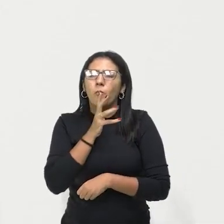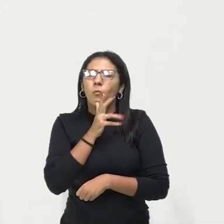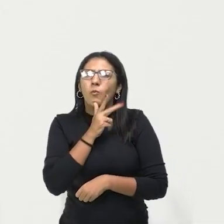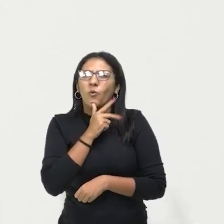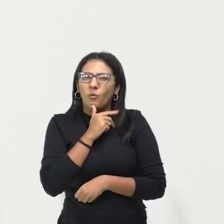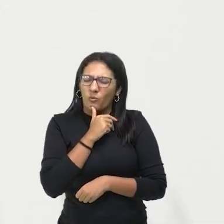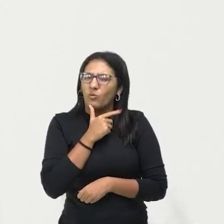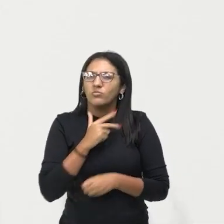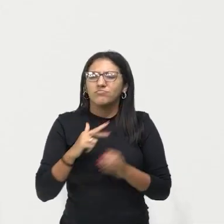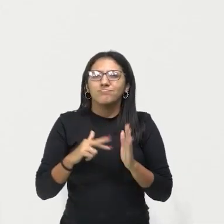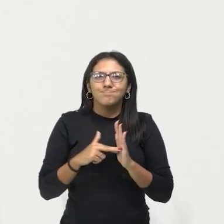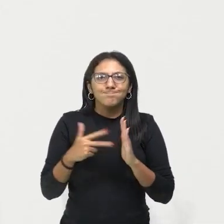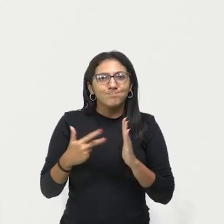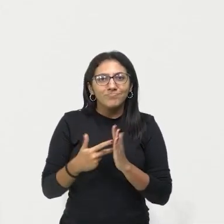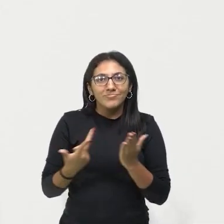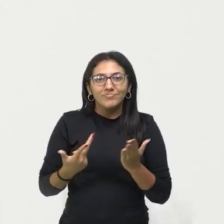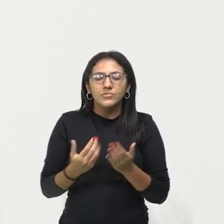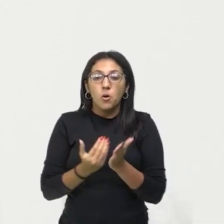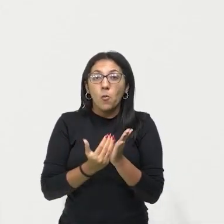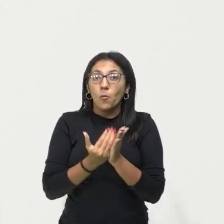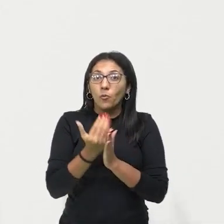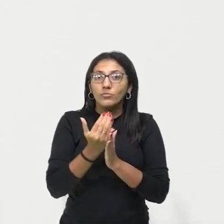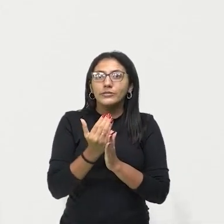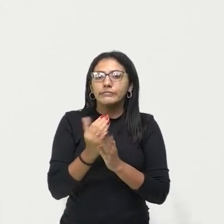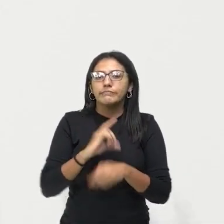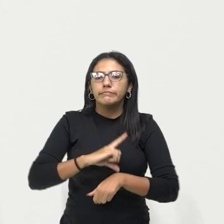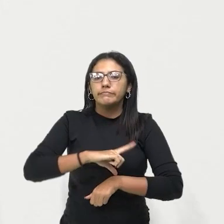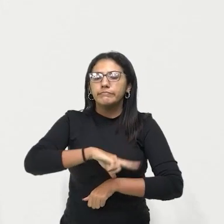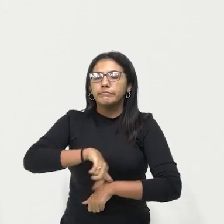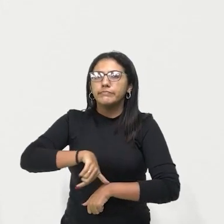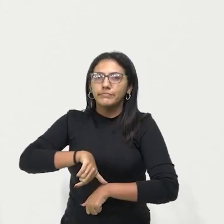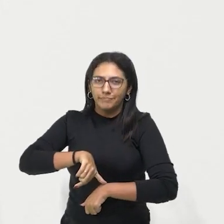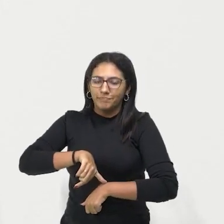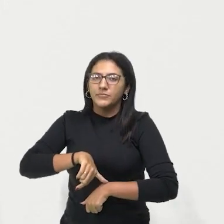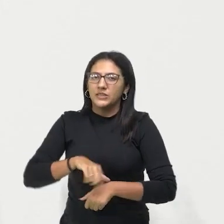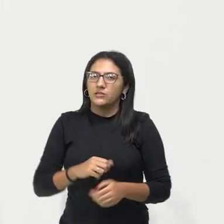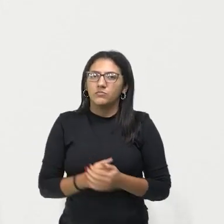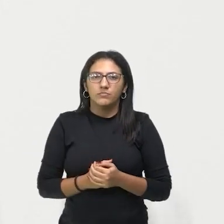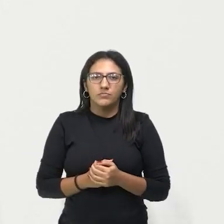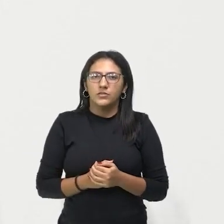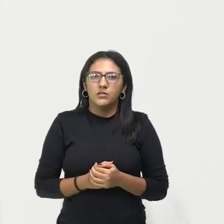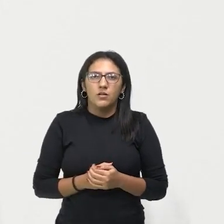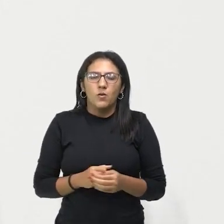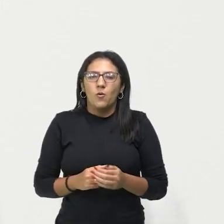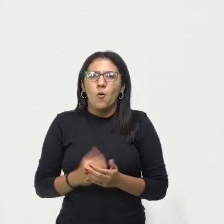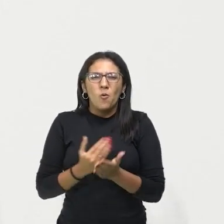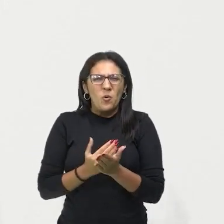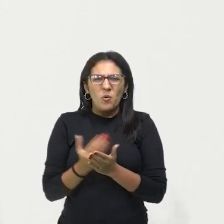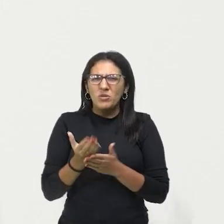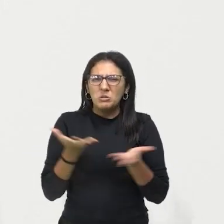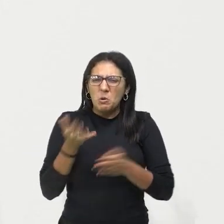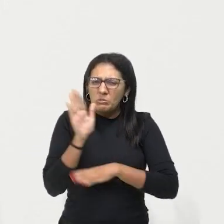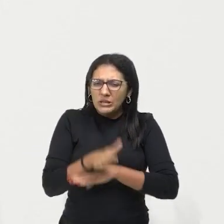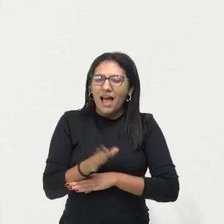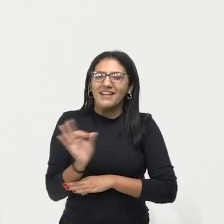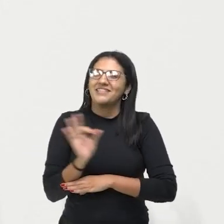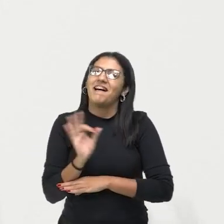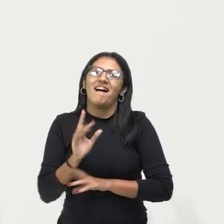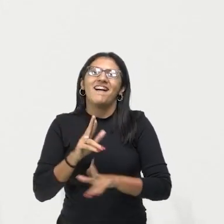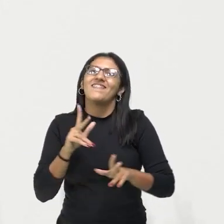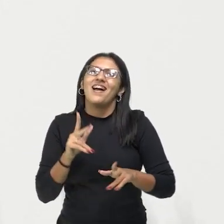Isso quer dizer o quê? Que ela começou tarde, tá? Não foi que começou de tarde, não. Começou tarde